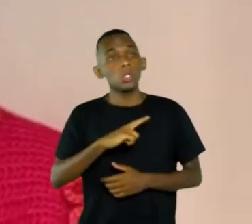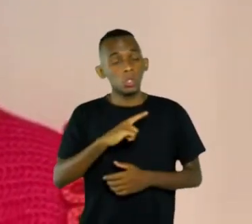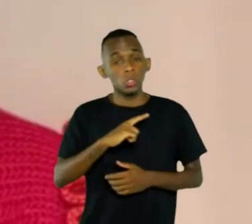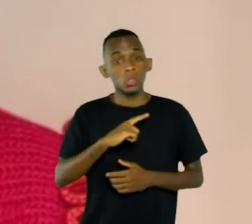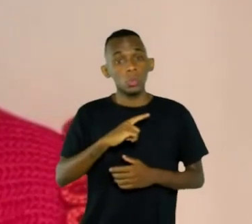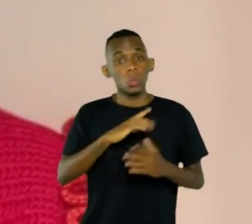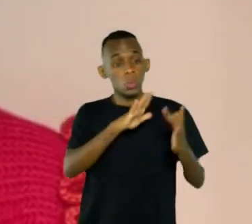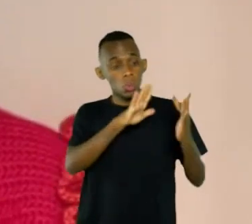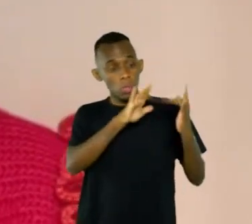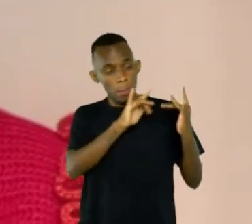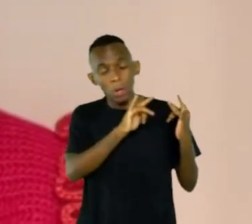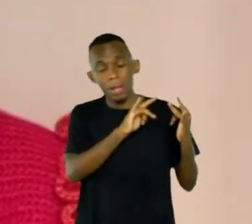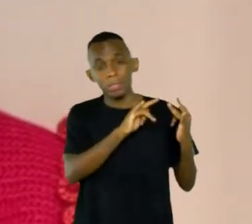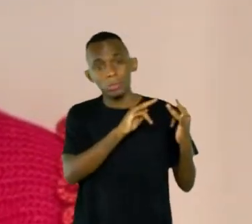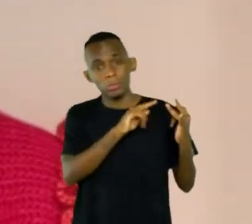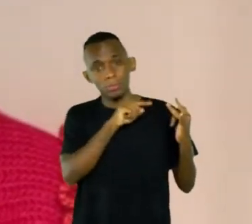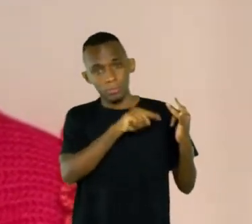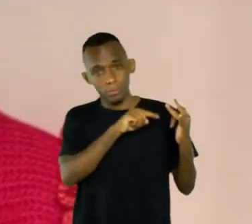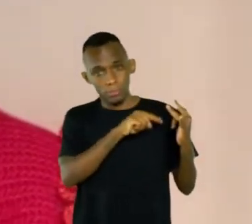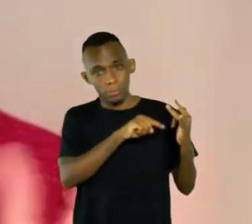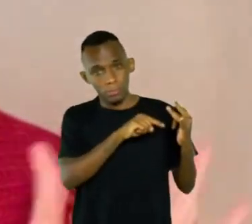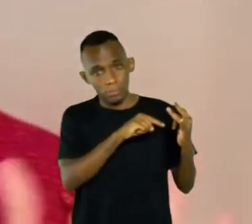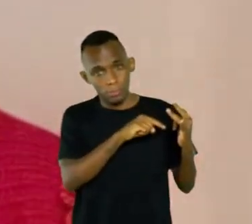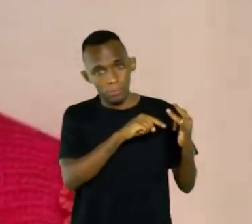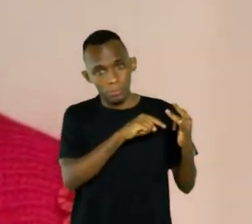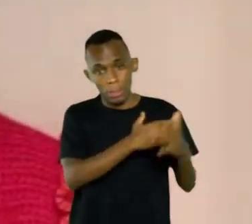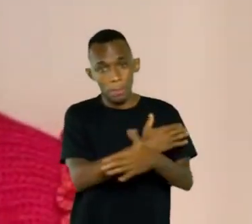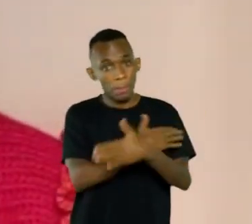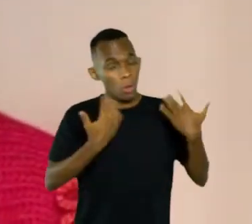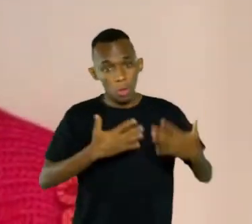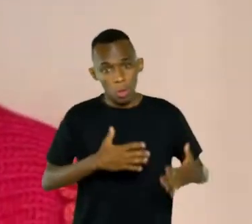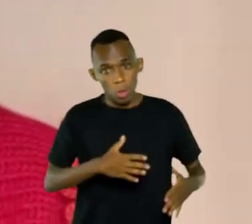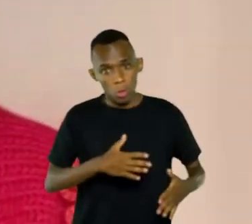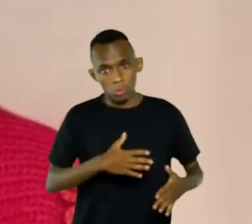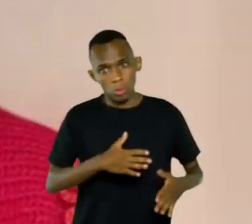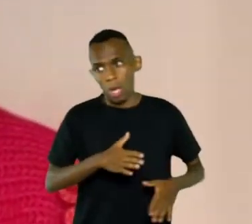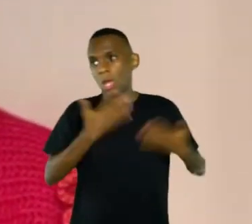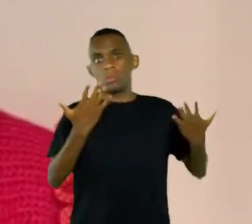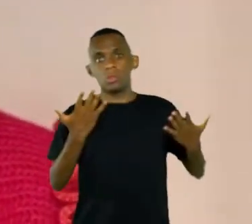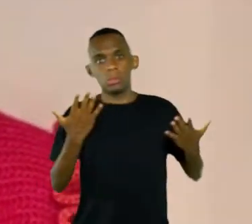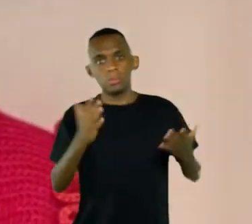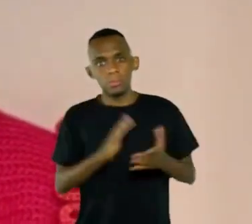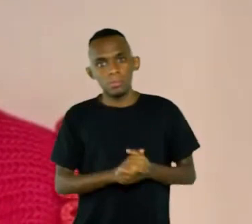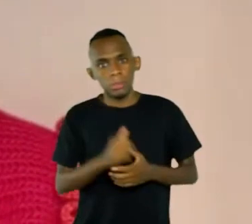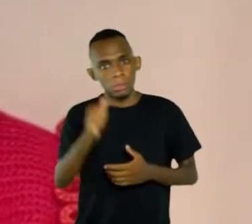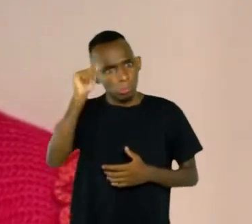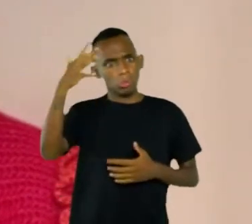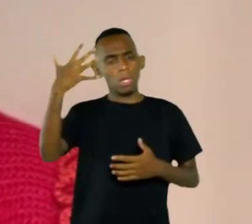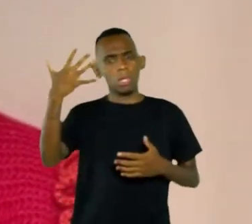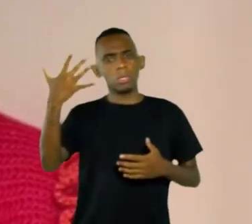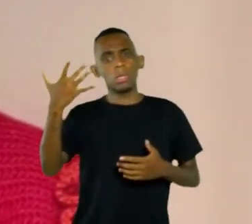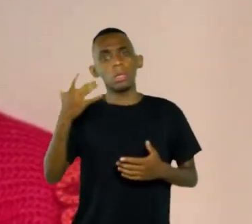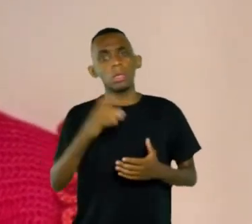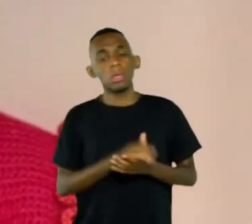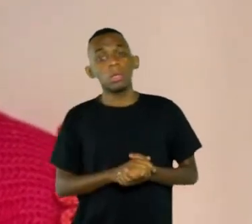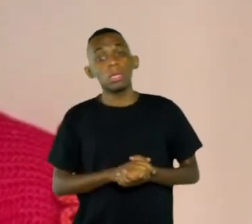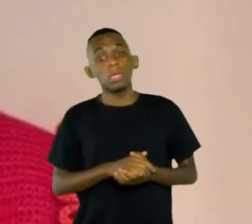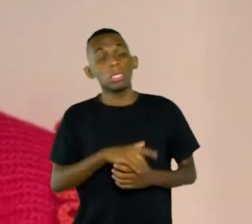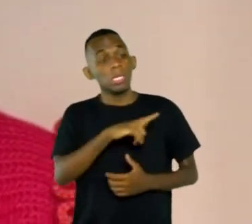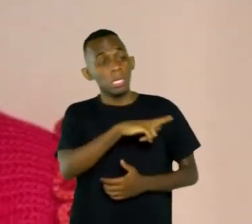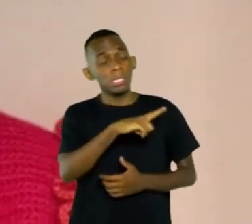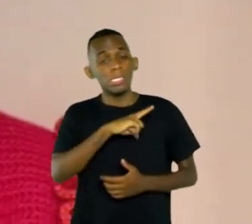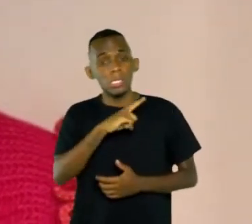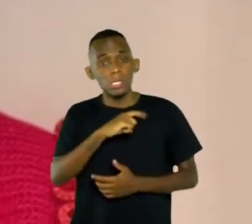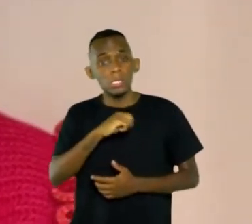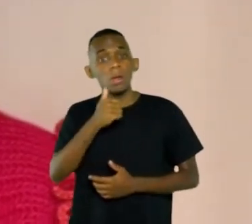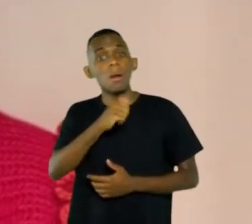falecido, e faleceu de repente também, nem era meu namorado na época, e ele falava, ele teve uma mãe que morreu de